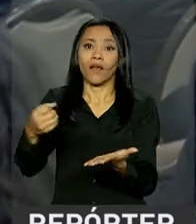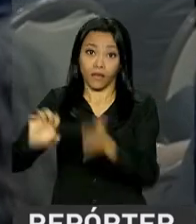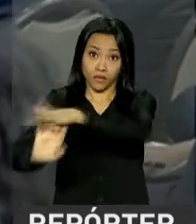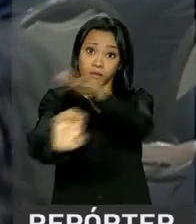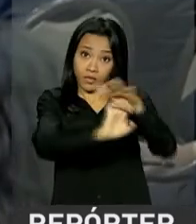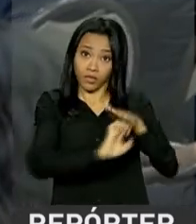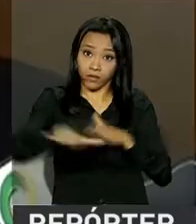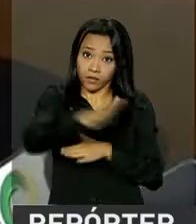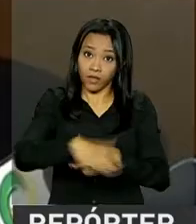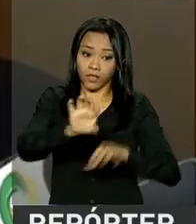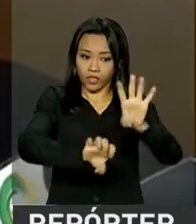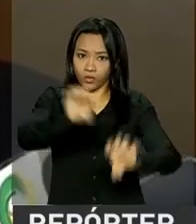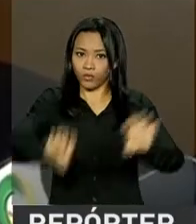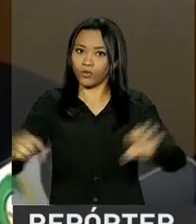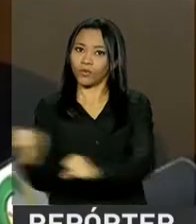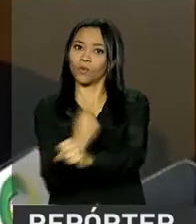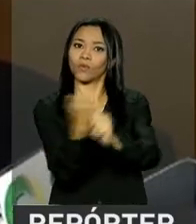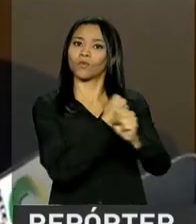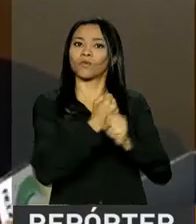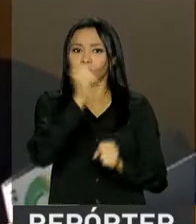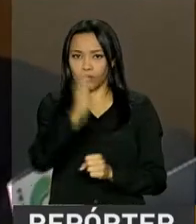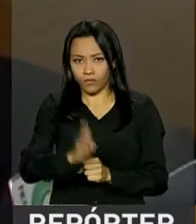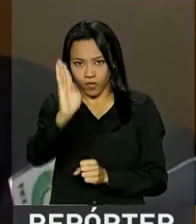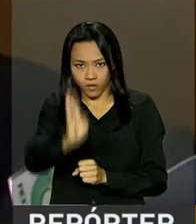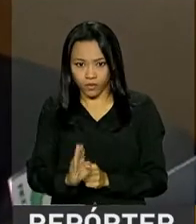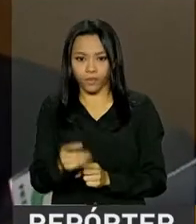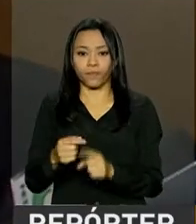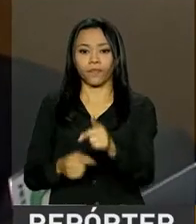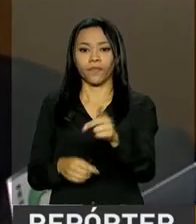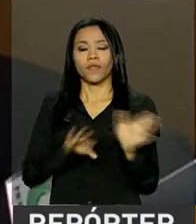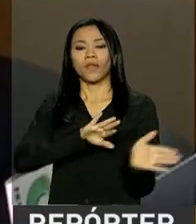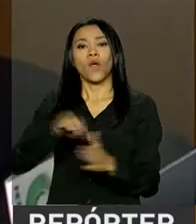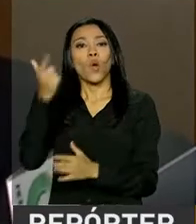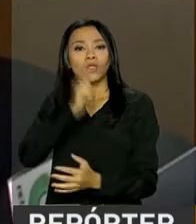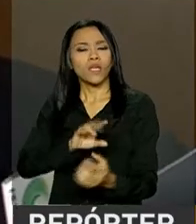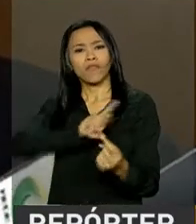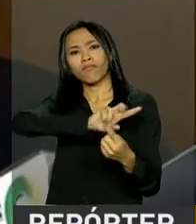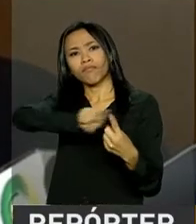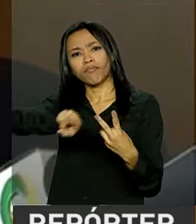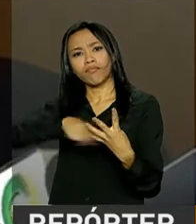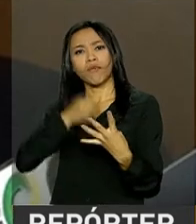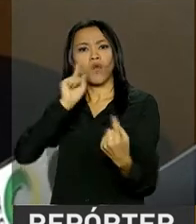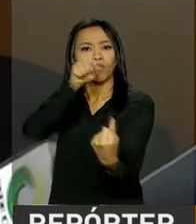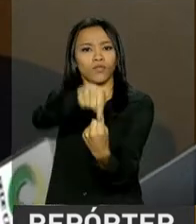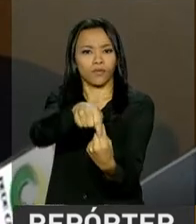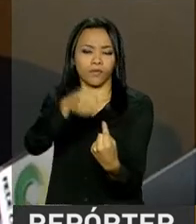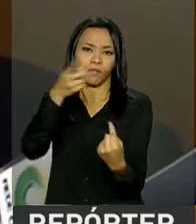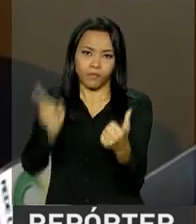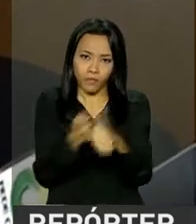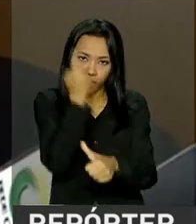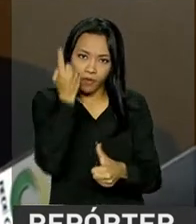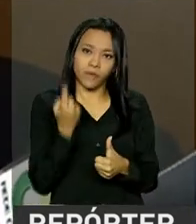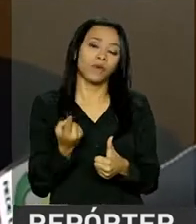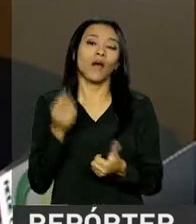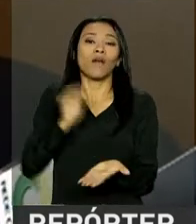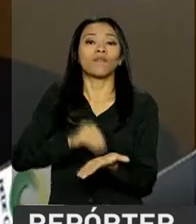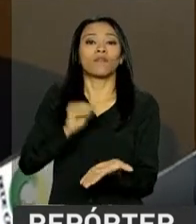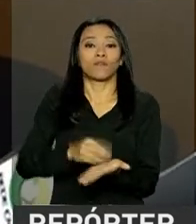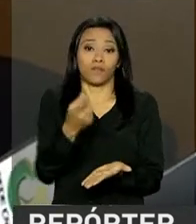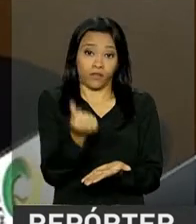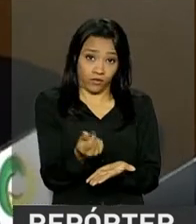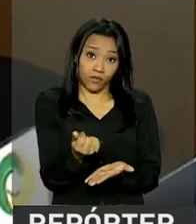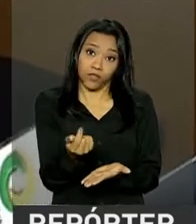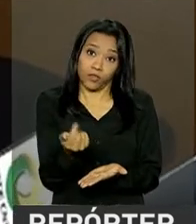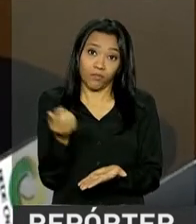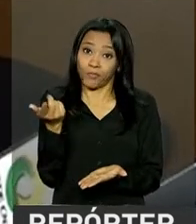em infraestrutura. Atende a vários objetivos. O primeiro dele é suprir uma falta de recursos públicos para